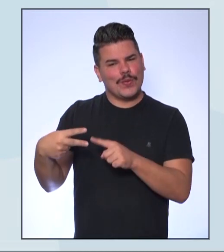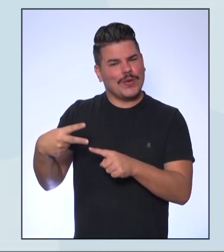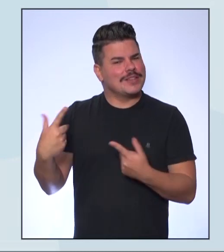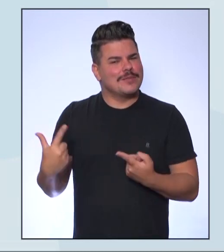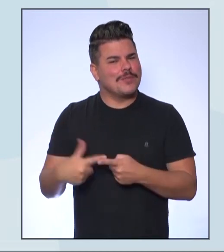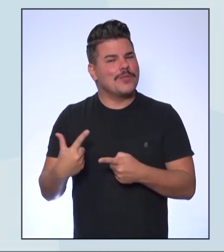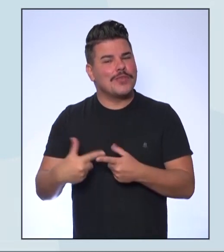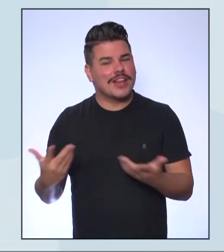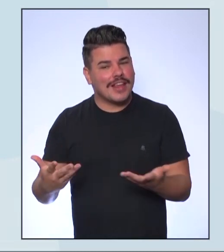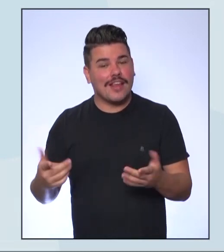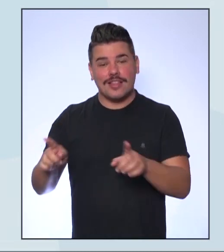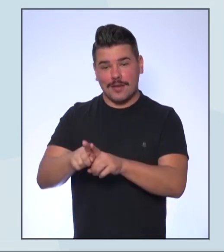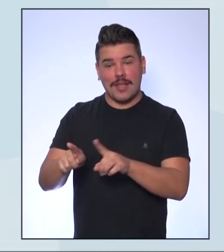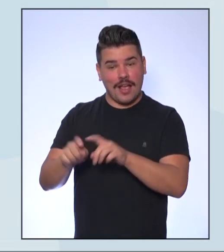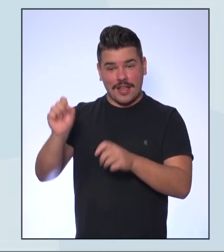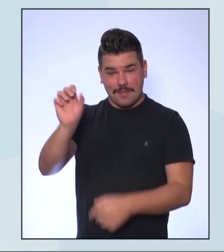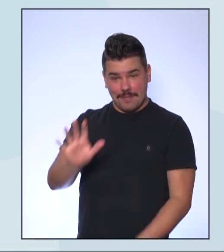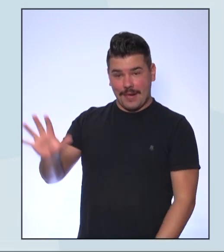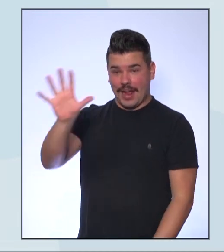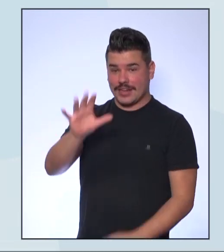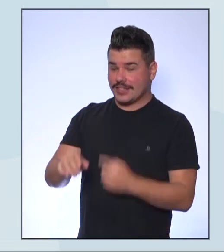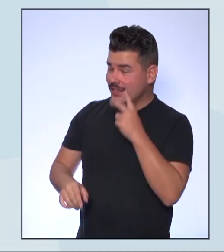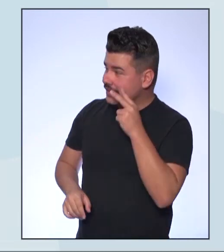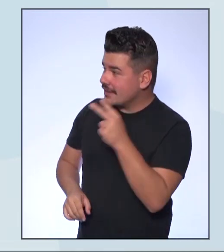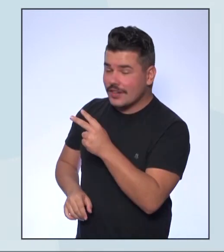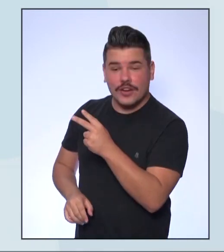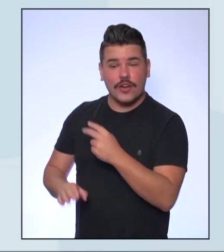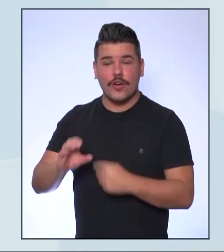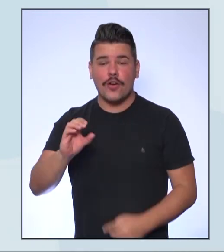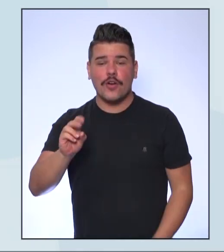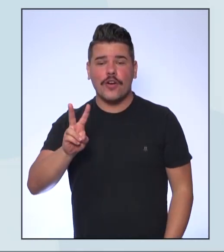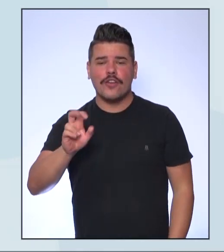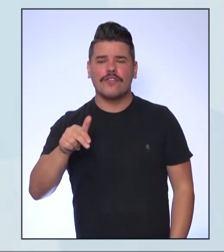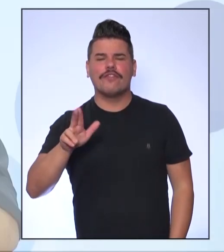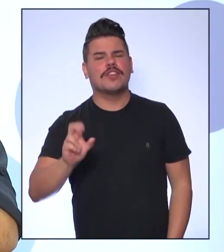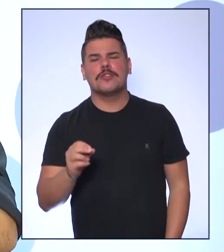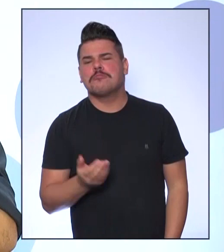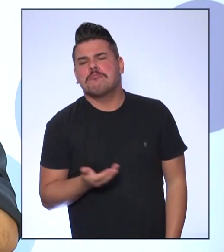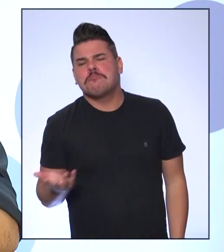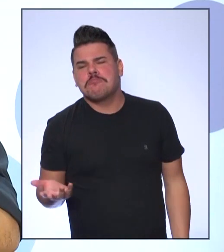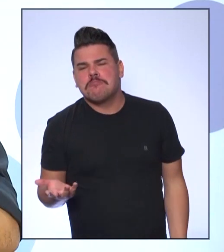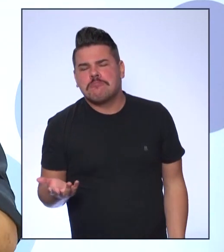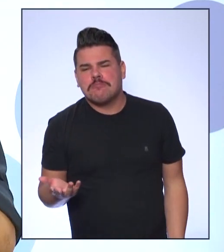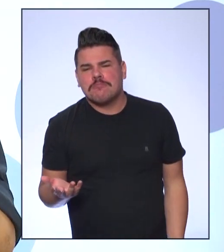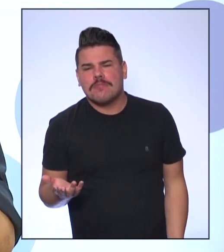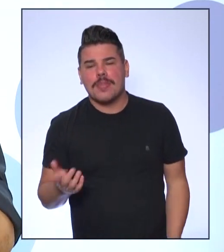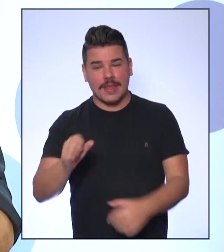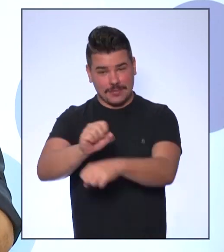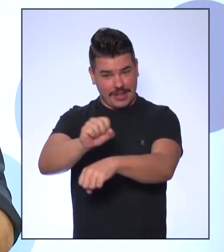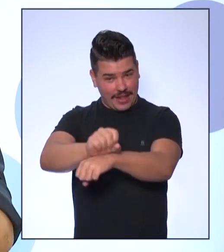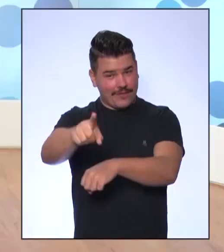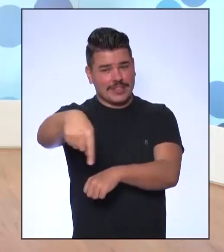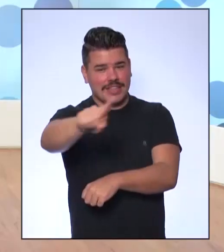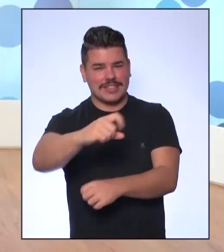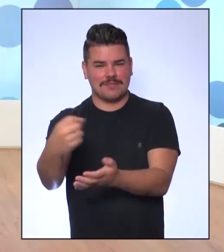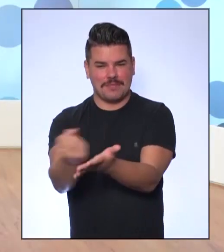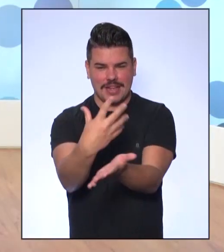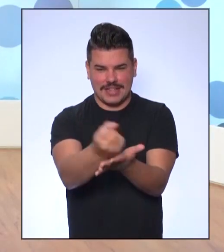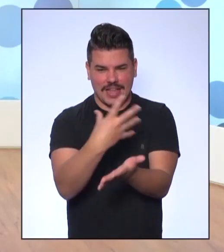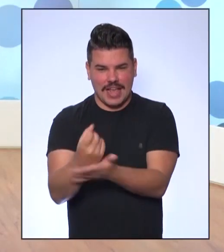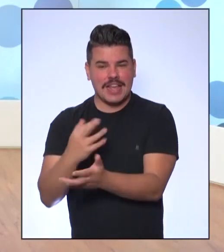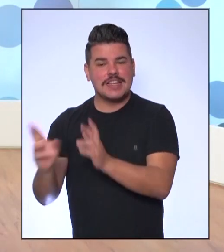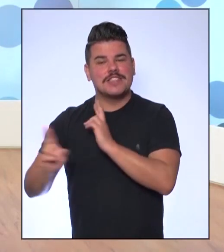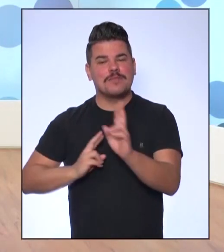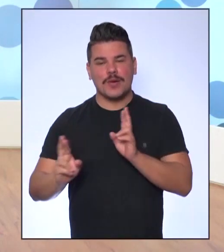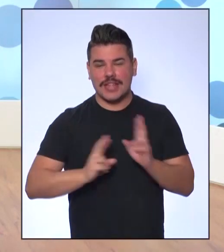a relação da imagem com a palavra ovino? Tá bom? Então, quanto tempo para isso, professora? Vamos atribuir 3